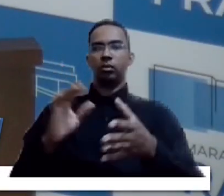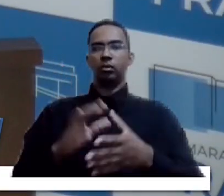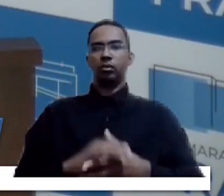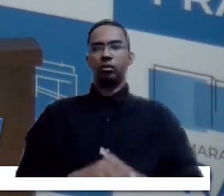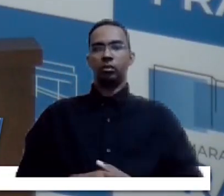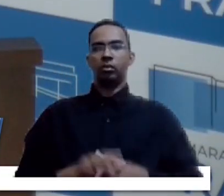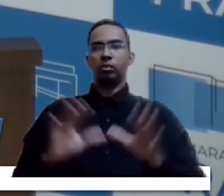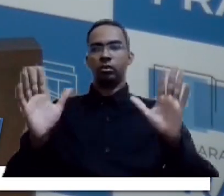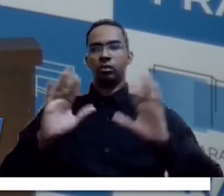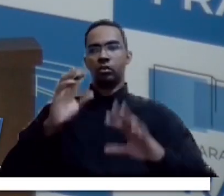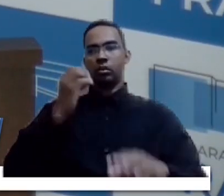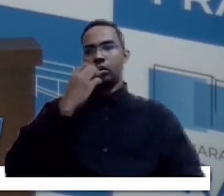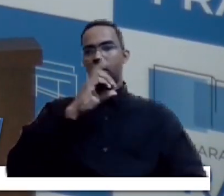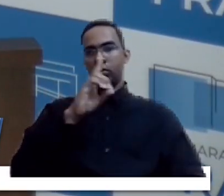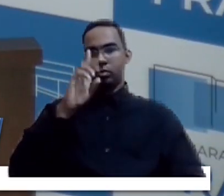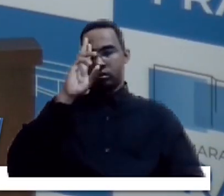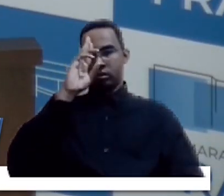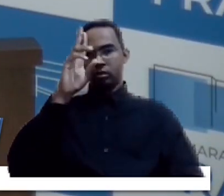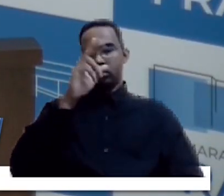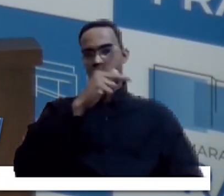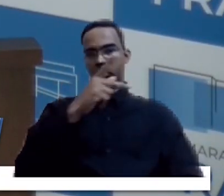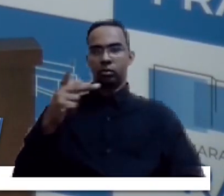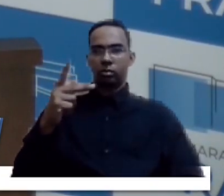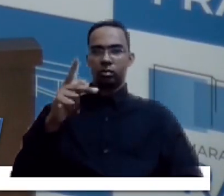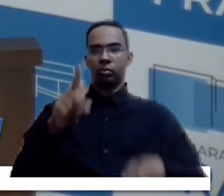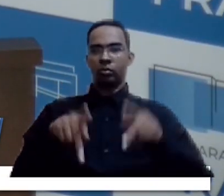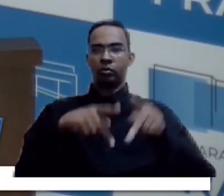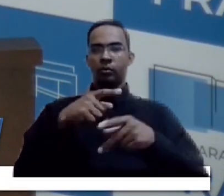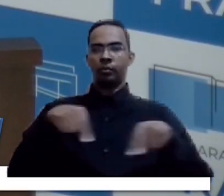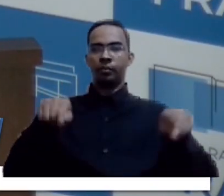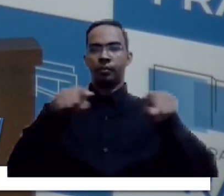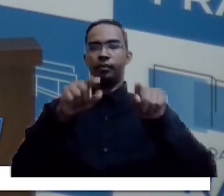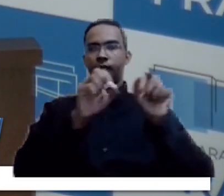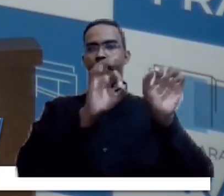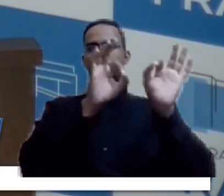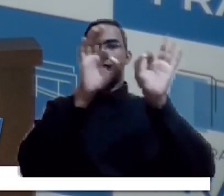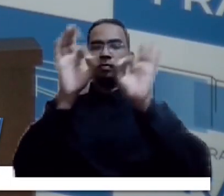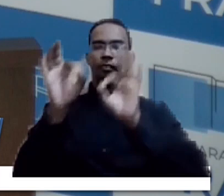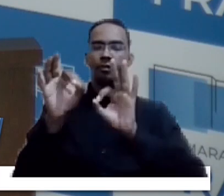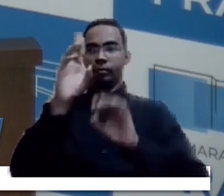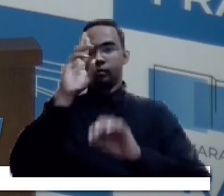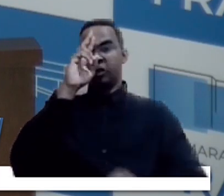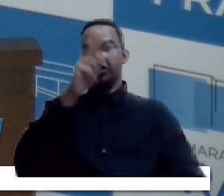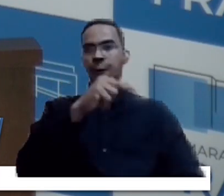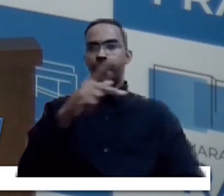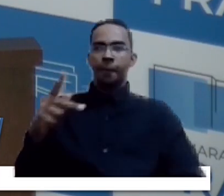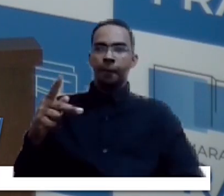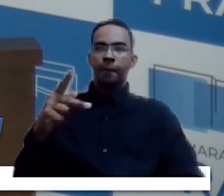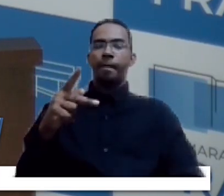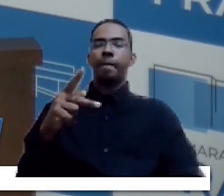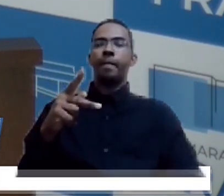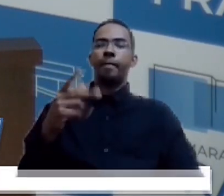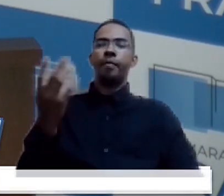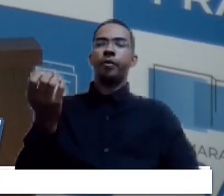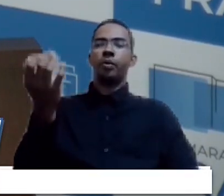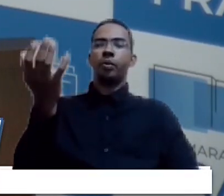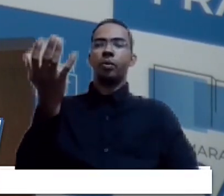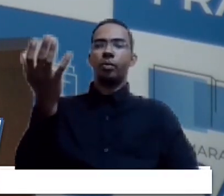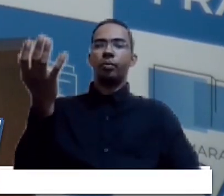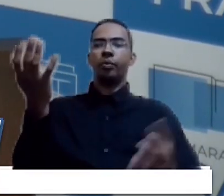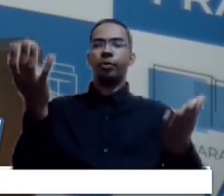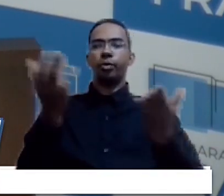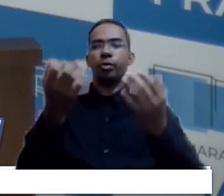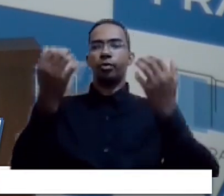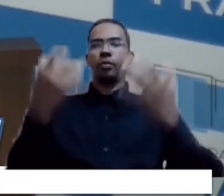dia, presidente, novos pares, público aqui presente, que nos assiste. Presidente, hoje eu vou falar de um projeto de